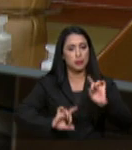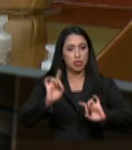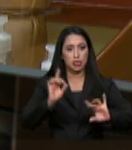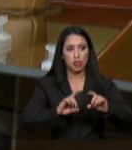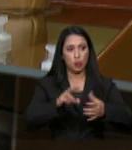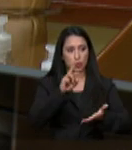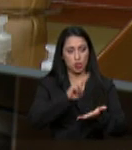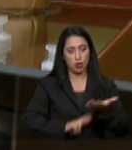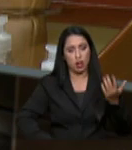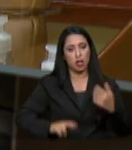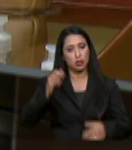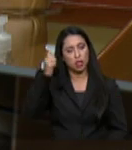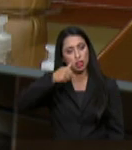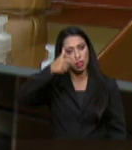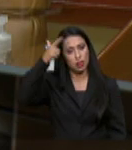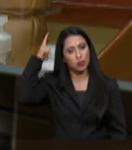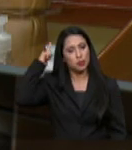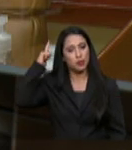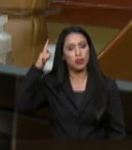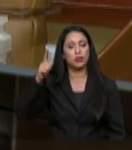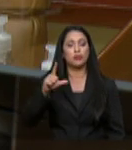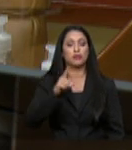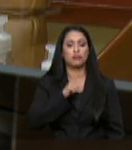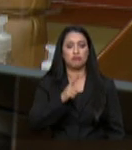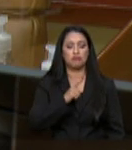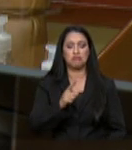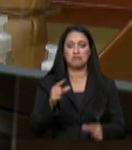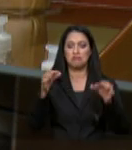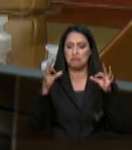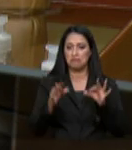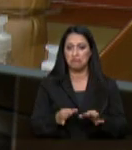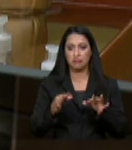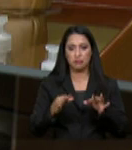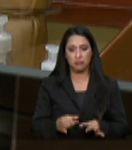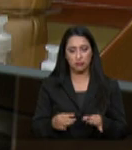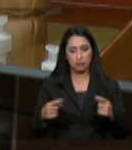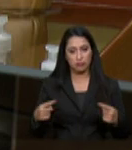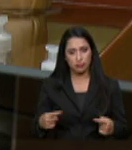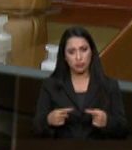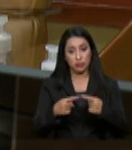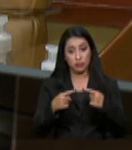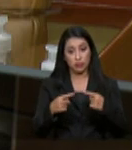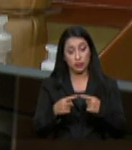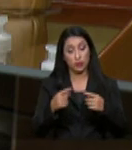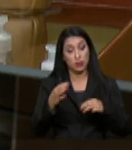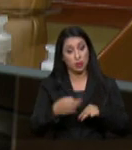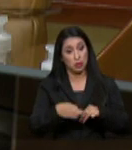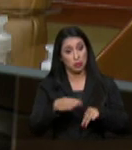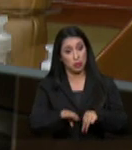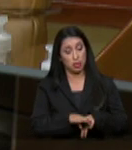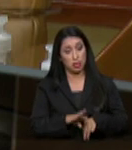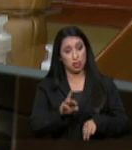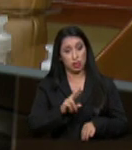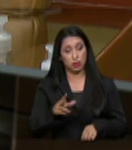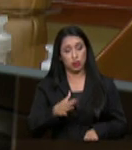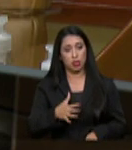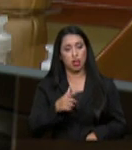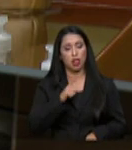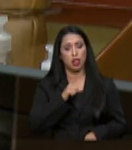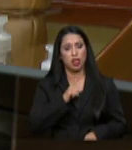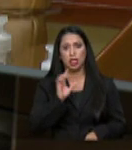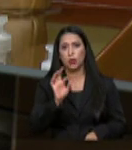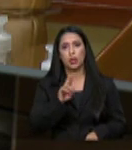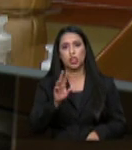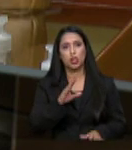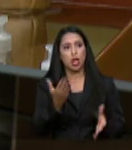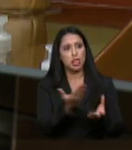Moraes e com toda com toda acerto de todos nós um ministro que não apenas vão a este